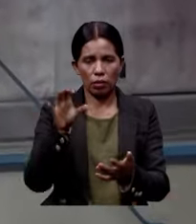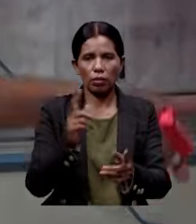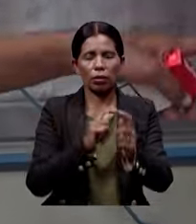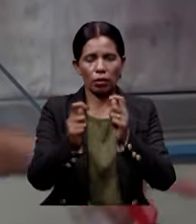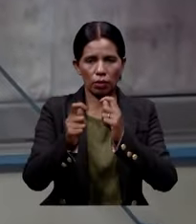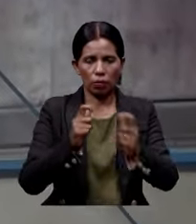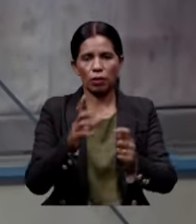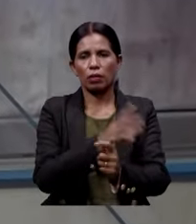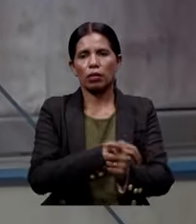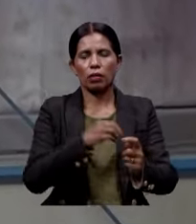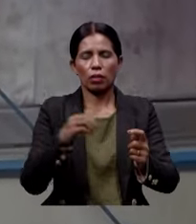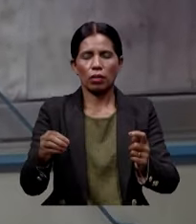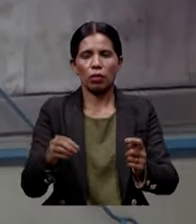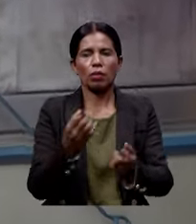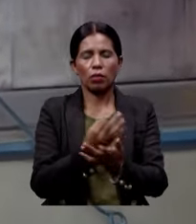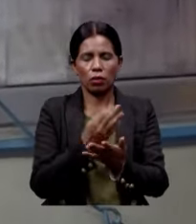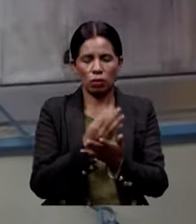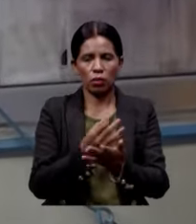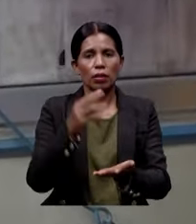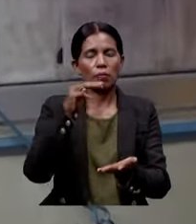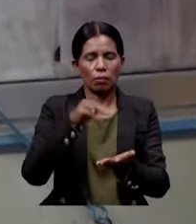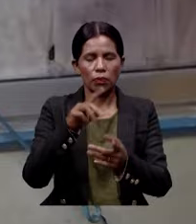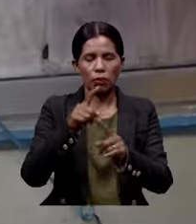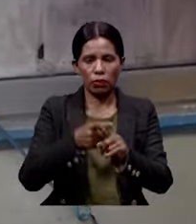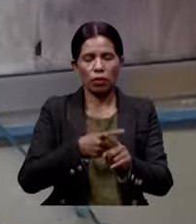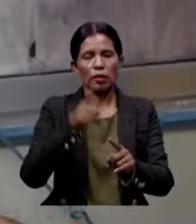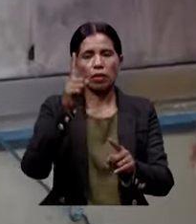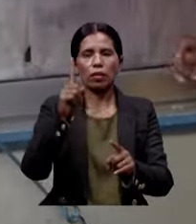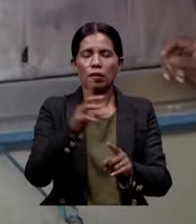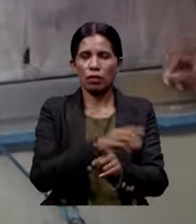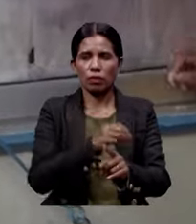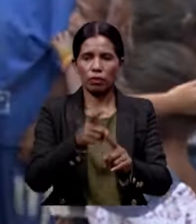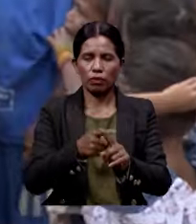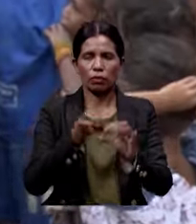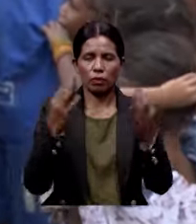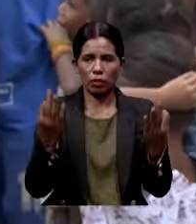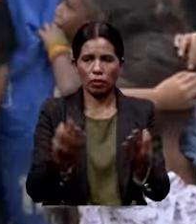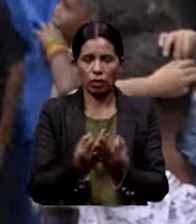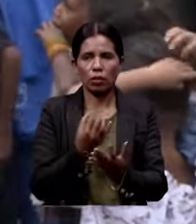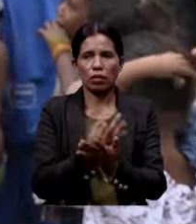ba realojamento no subsídio mensal ba apoio realocação familiar ho